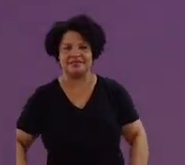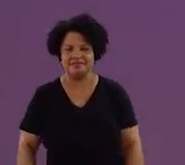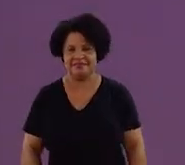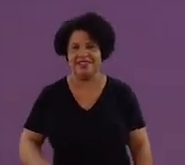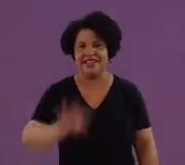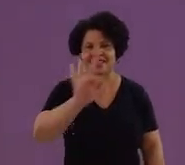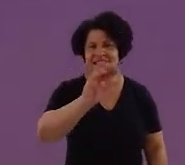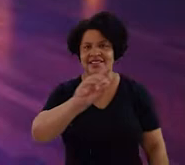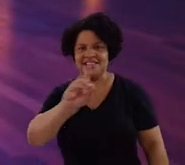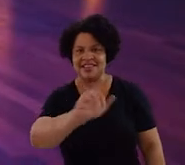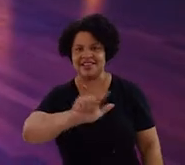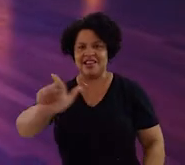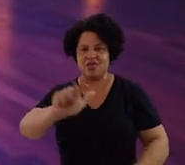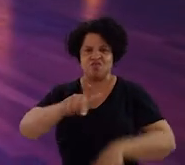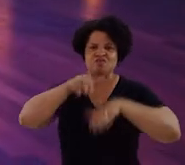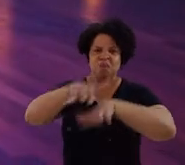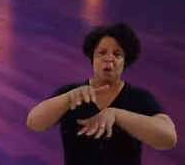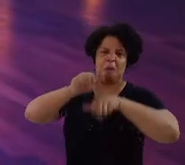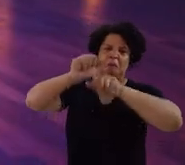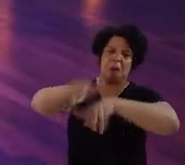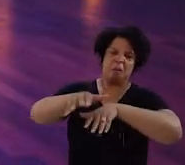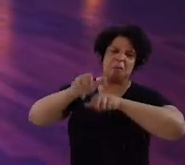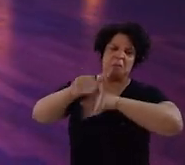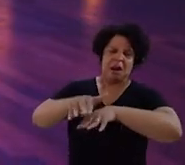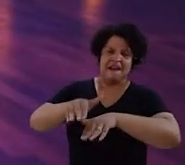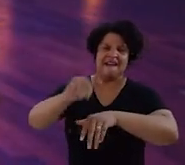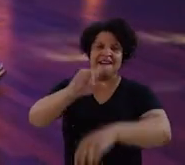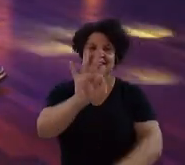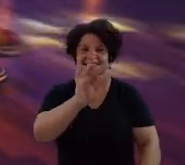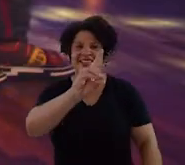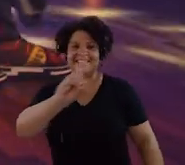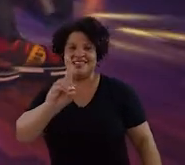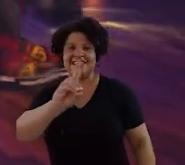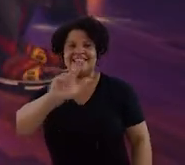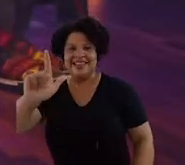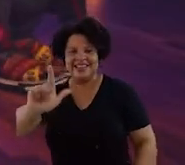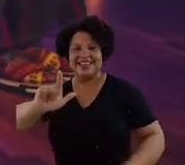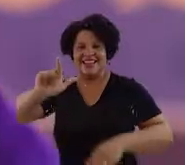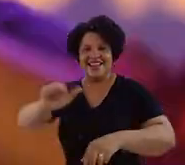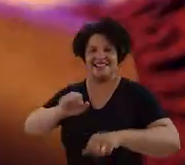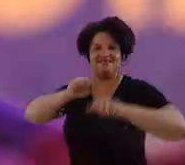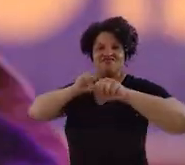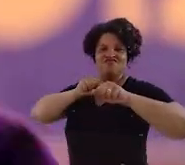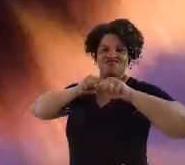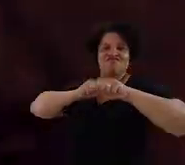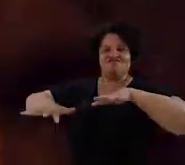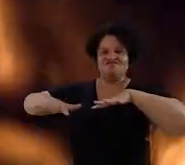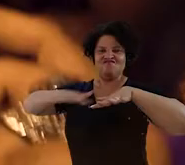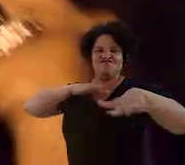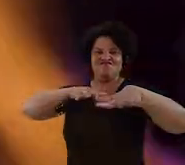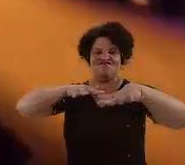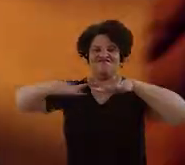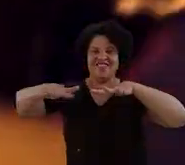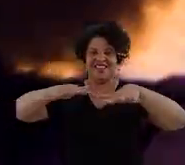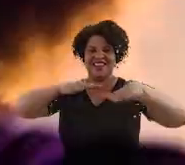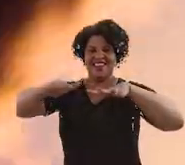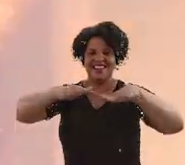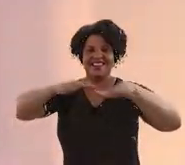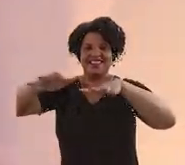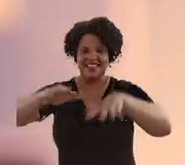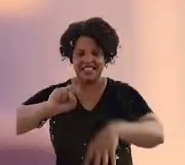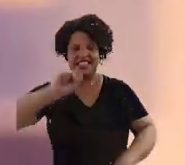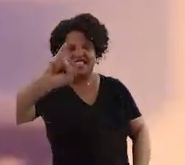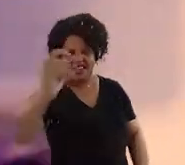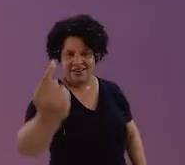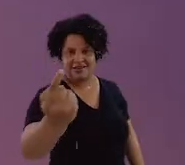ela é a tropa, é a tropa, é a tropa, é a tropa, é a tropa. TD, ela é a tropa, é a tropa, é a tropa, é a tropa, é a tropa. Se vier de